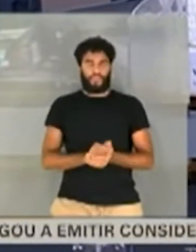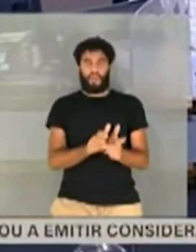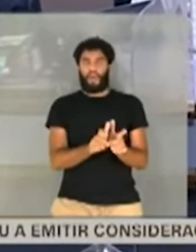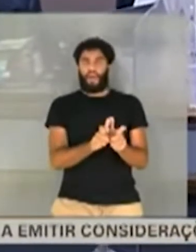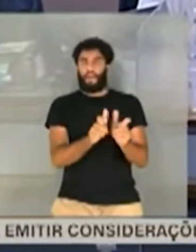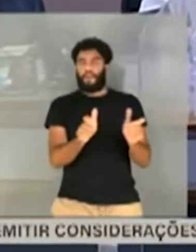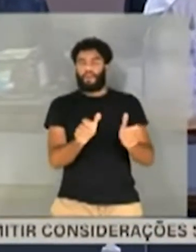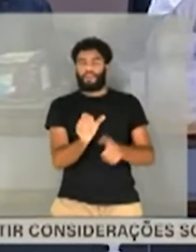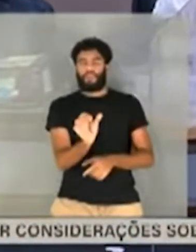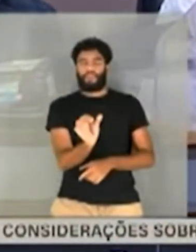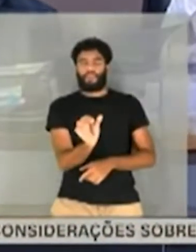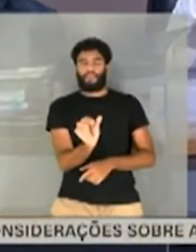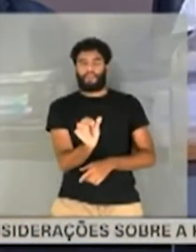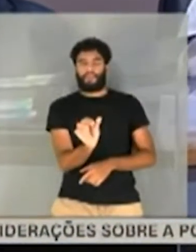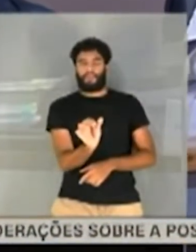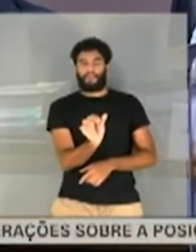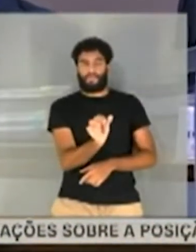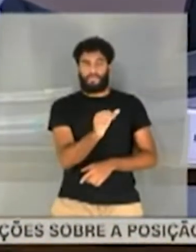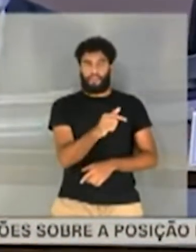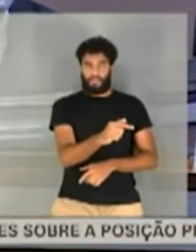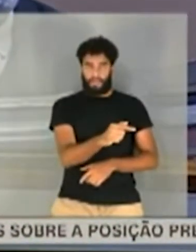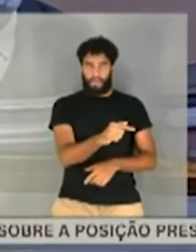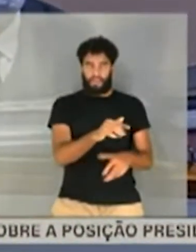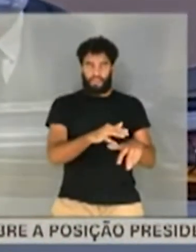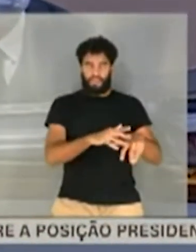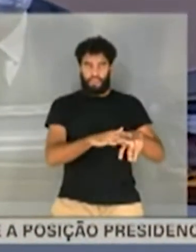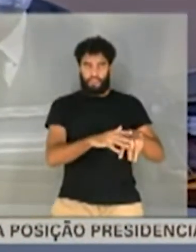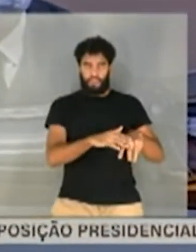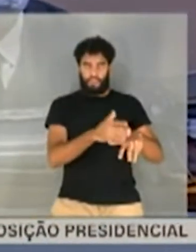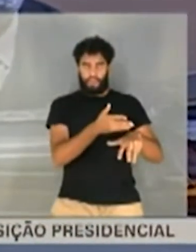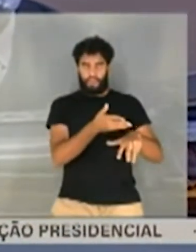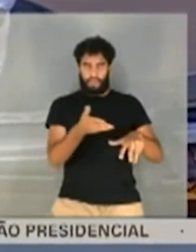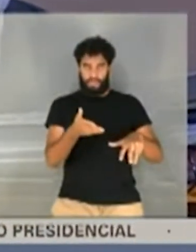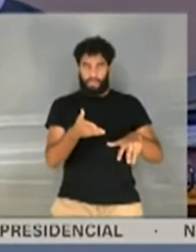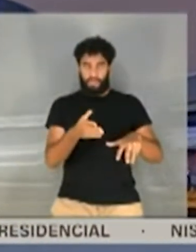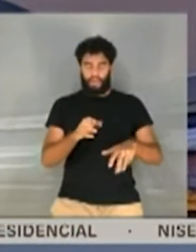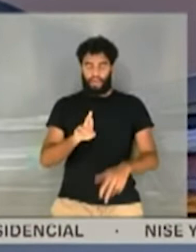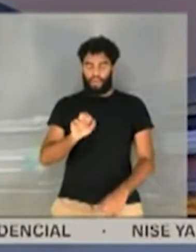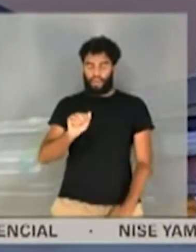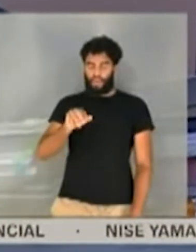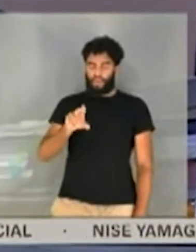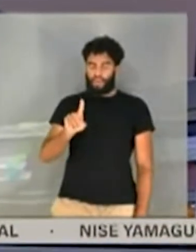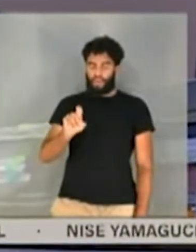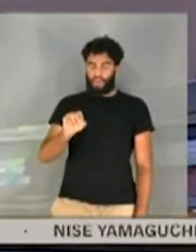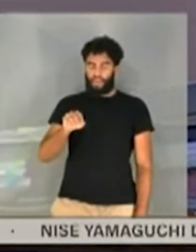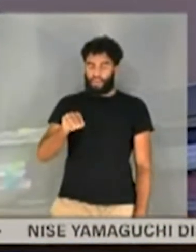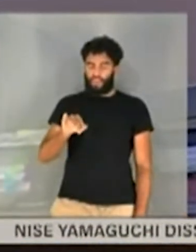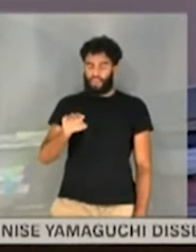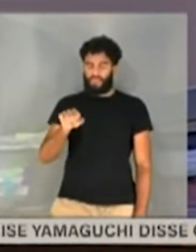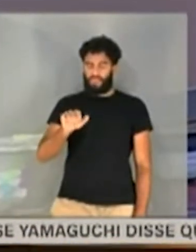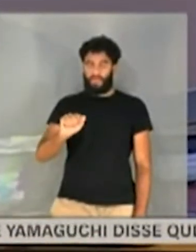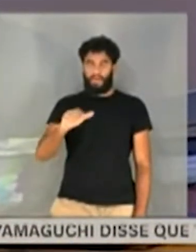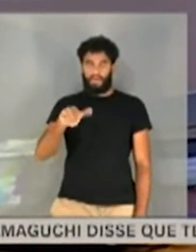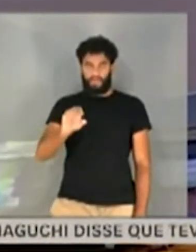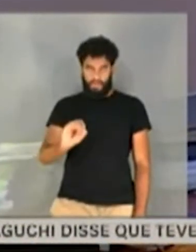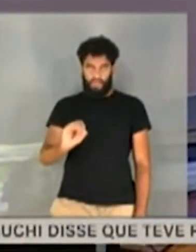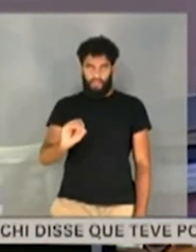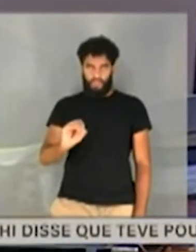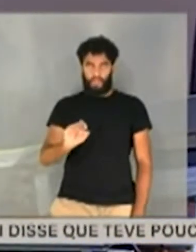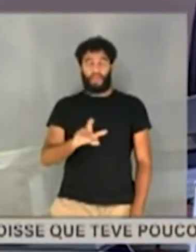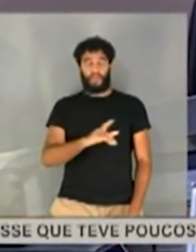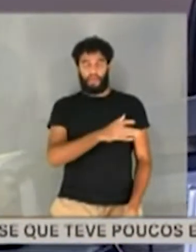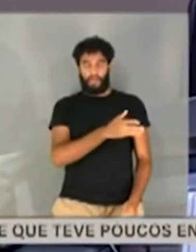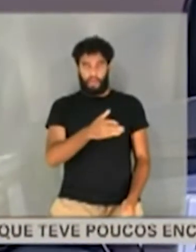Nelson Teich deixou a pasta. Durante a pandemia, ela ficou conhecida por defender o tratamento precoce com cloroquina. A médica negou